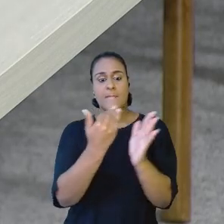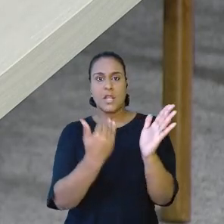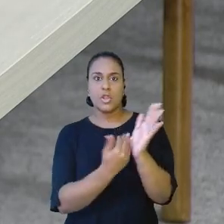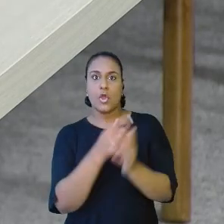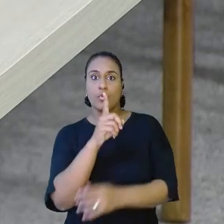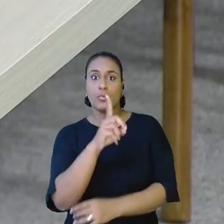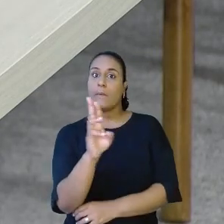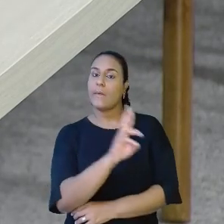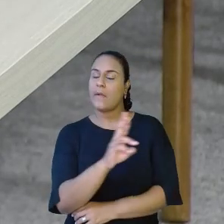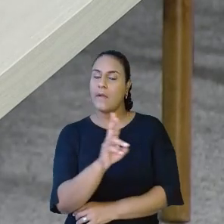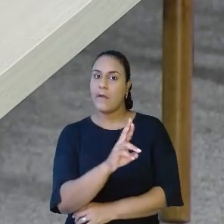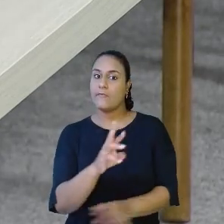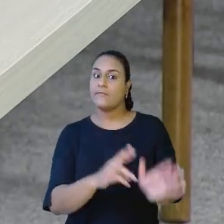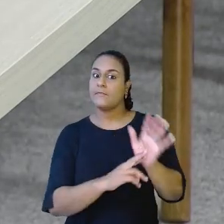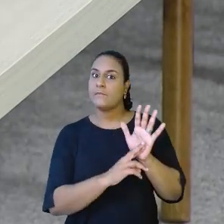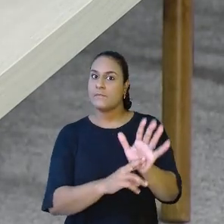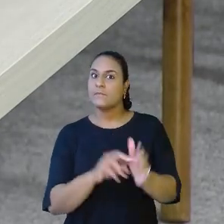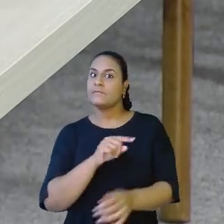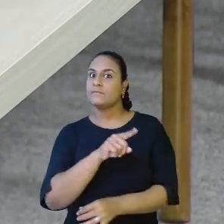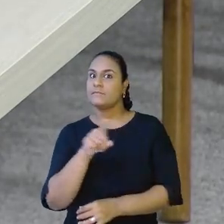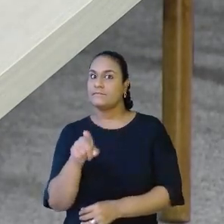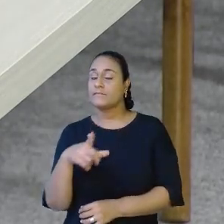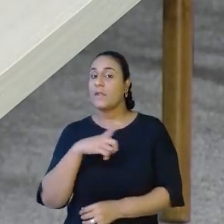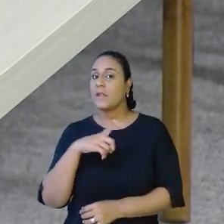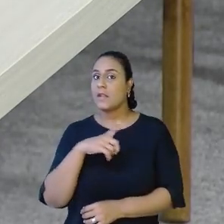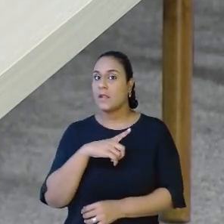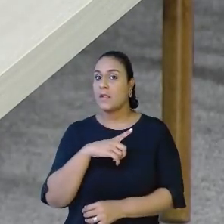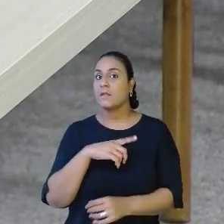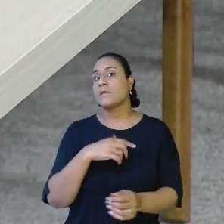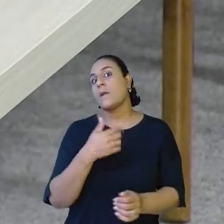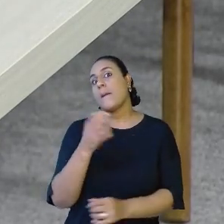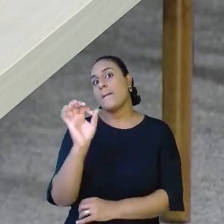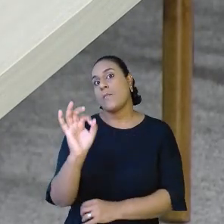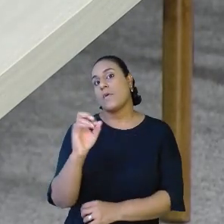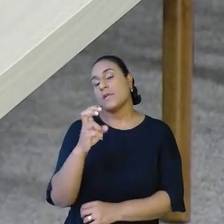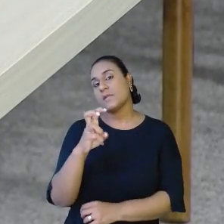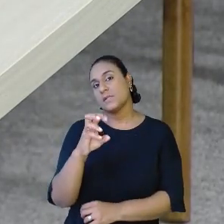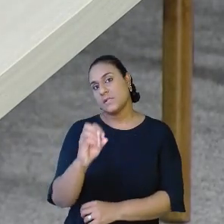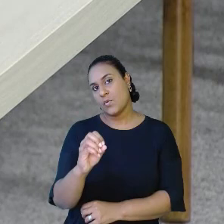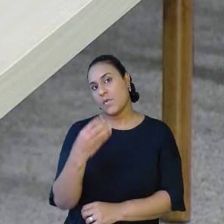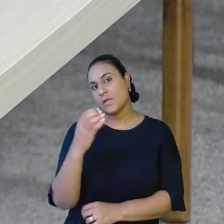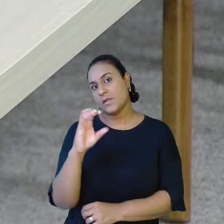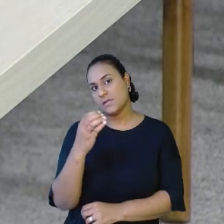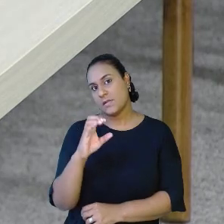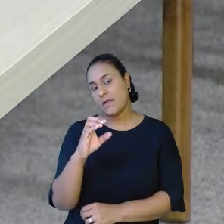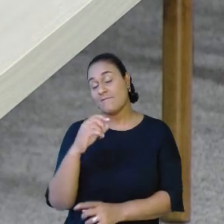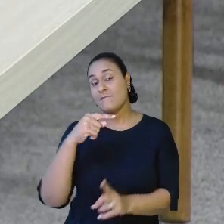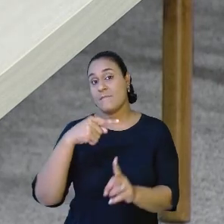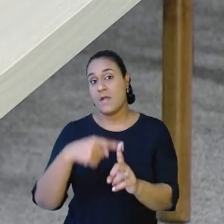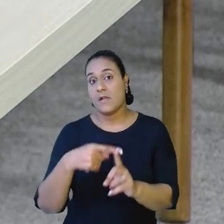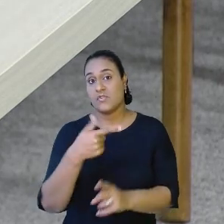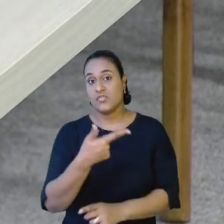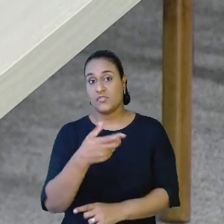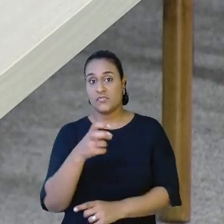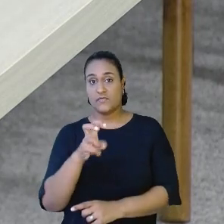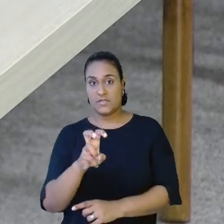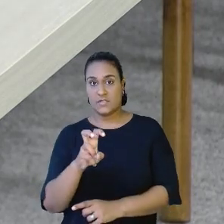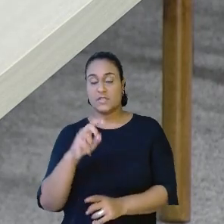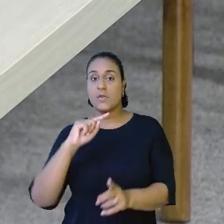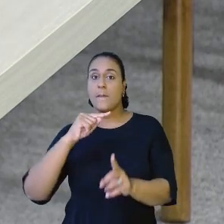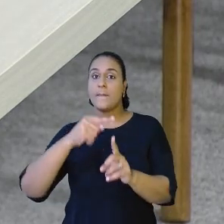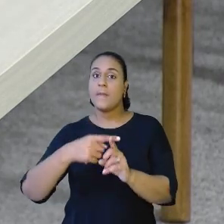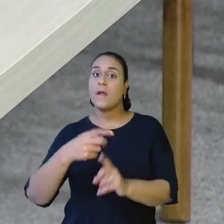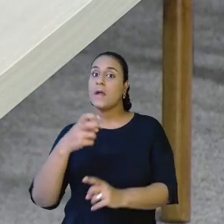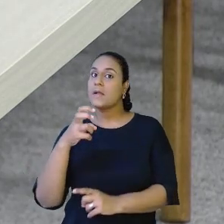para vocês, ó. Nós temos uma moedinha de 50 centavos, 50 mais 25 mais